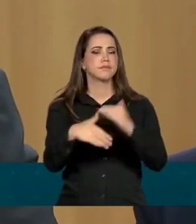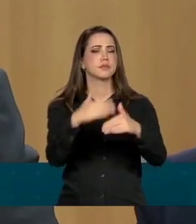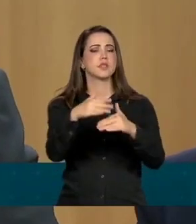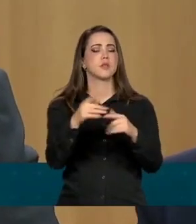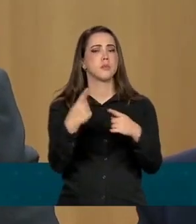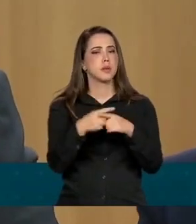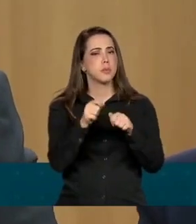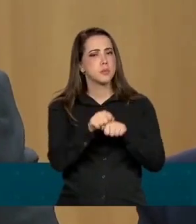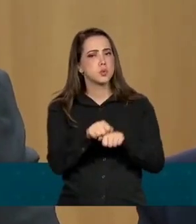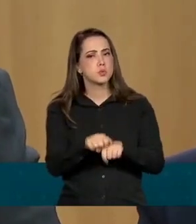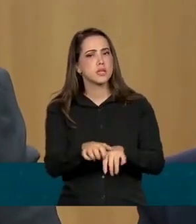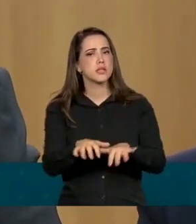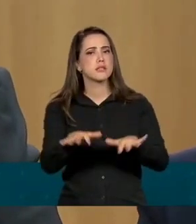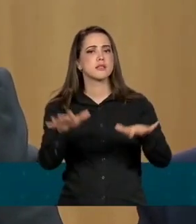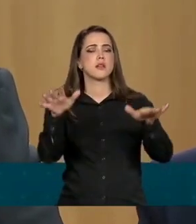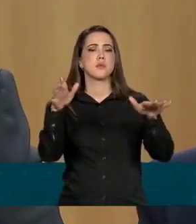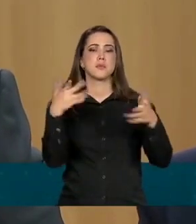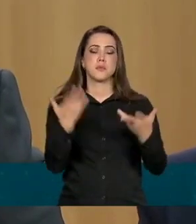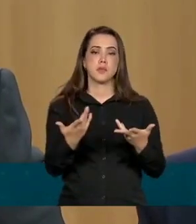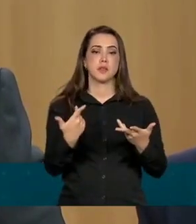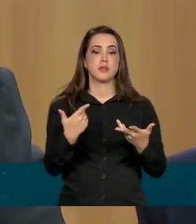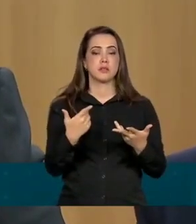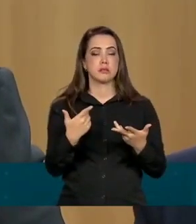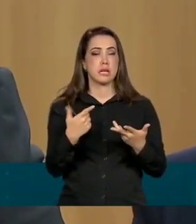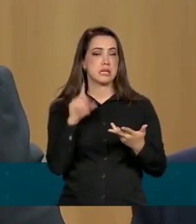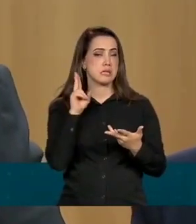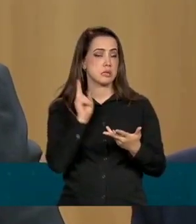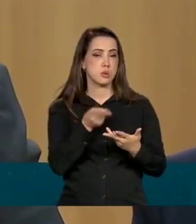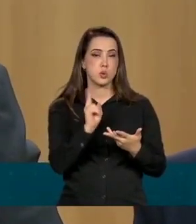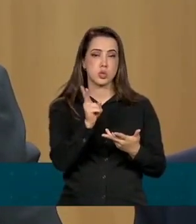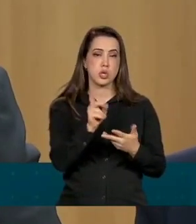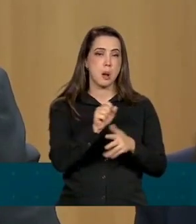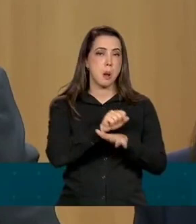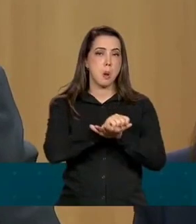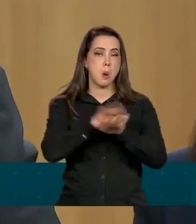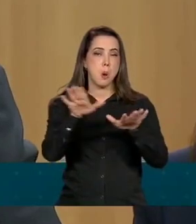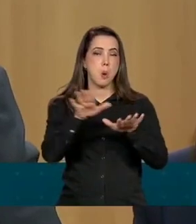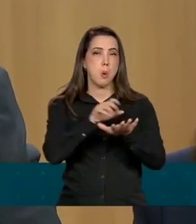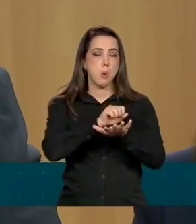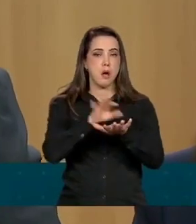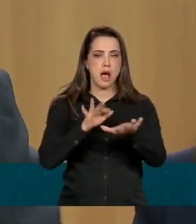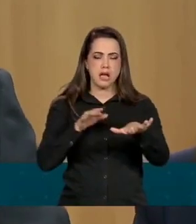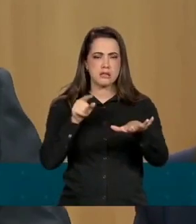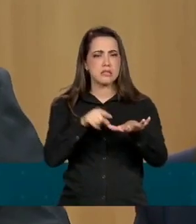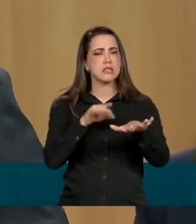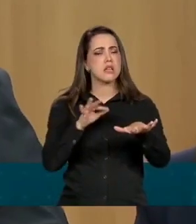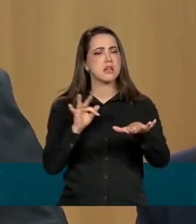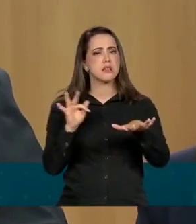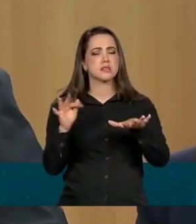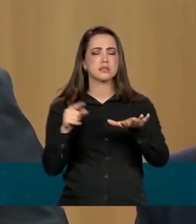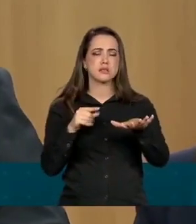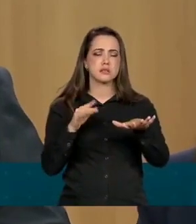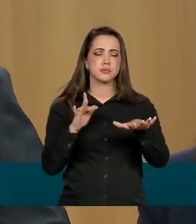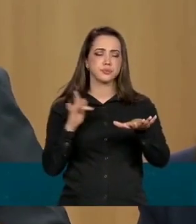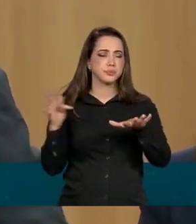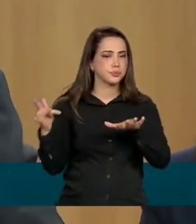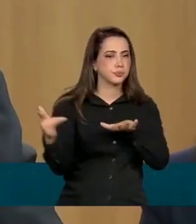da multiplicação de postagens, verdadeiras ou não, boatos ou não,